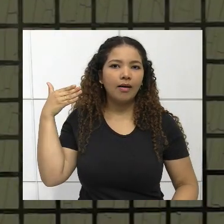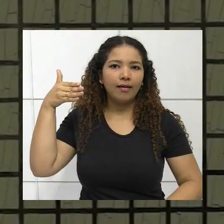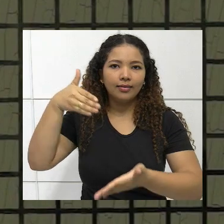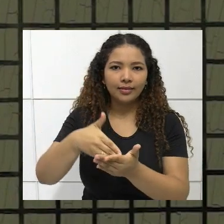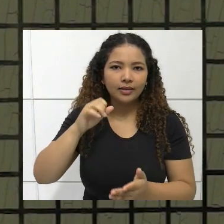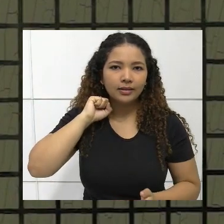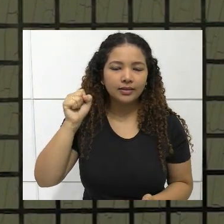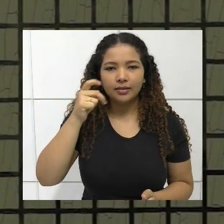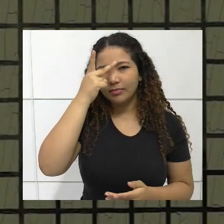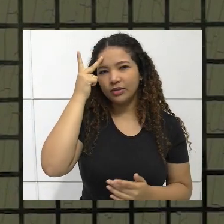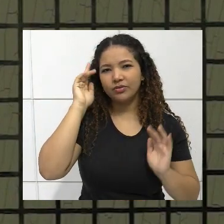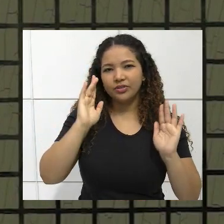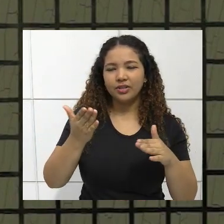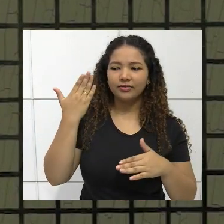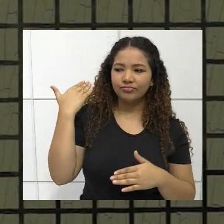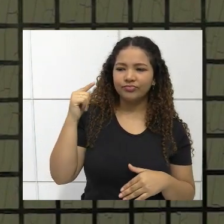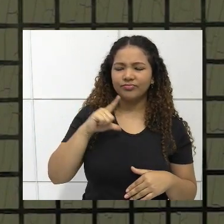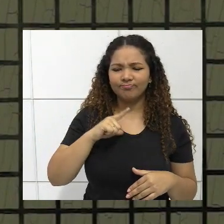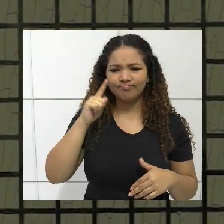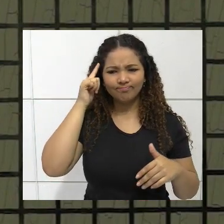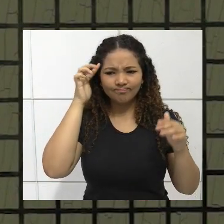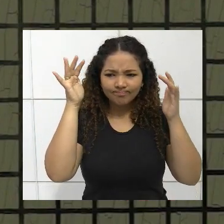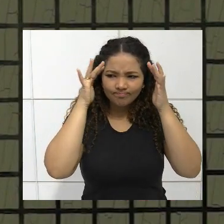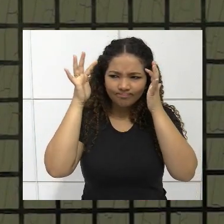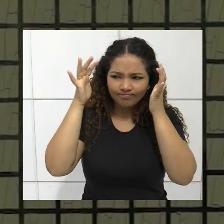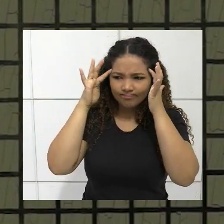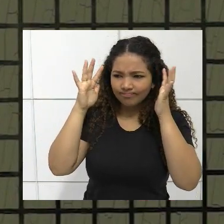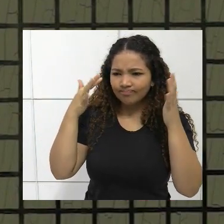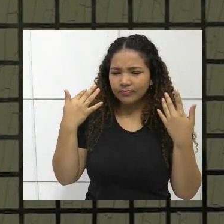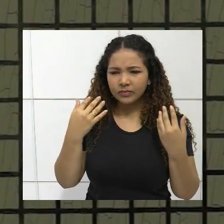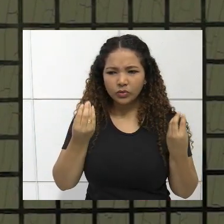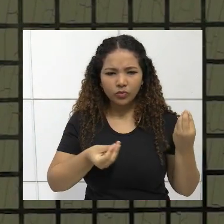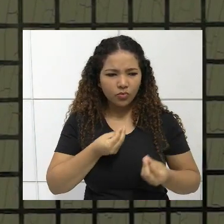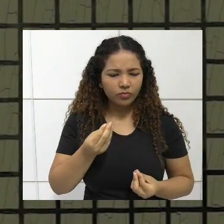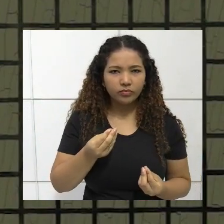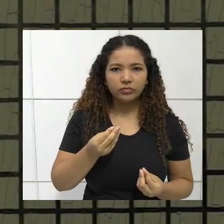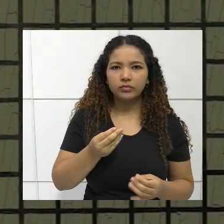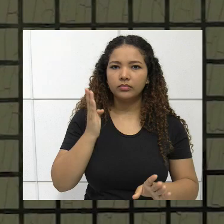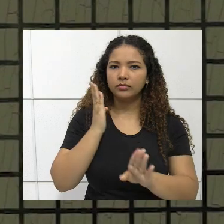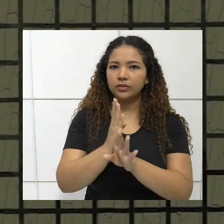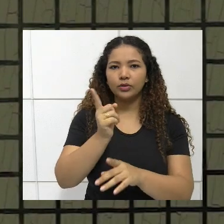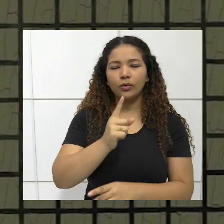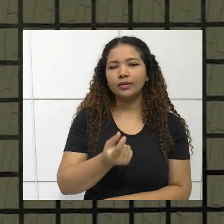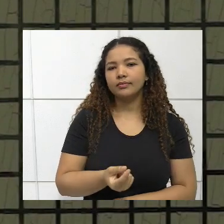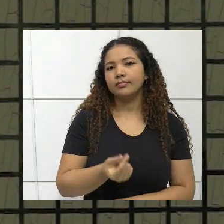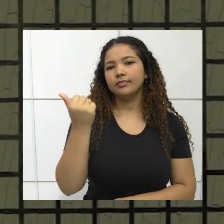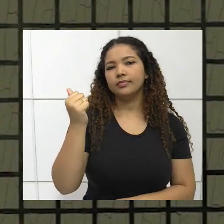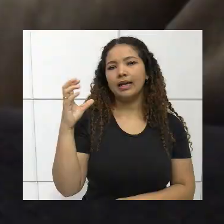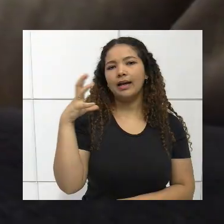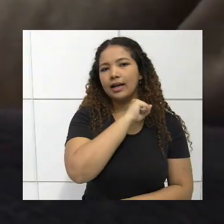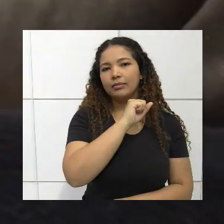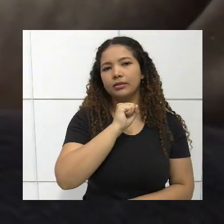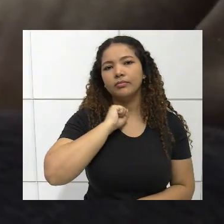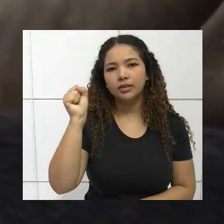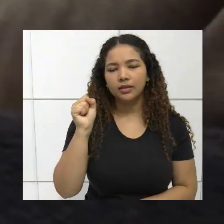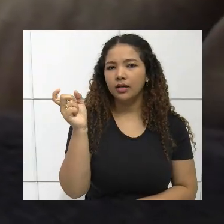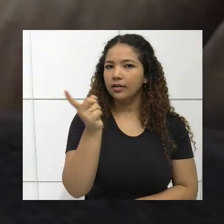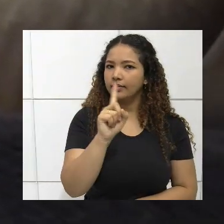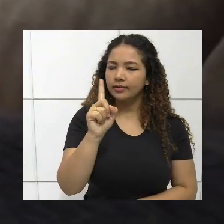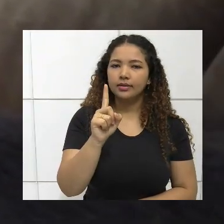ato, a pessoa já vem tendo ideações, pensamentos há muito tempo, gente. Não é algo de estalar o dedo e dizer, hoje eu vou me matar. Não é assim